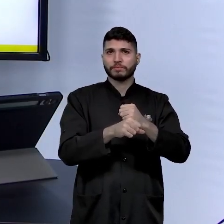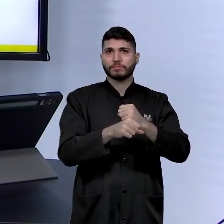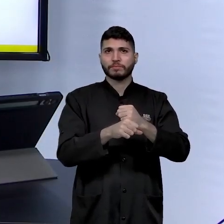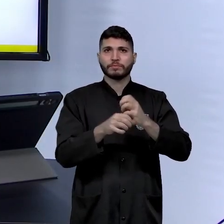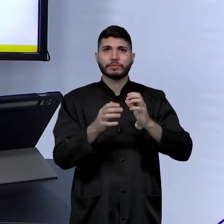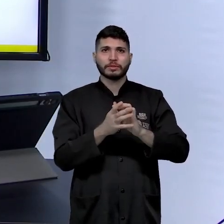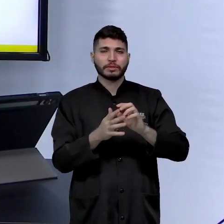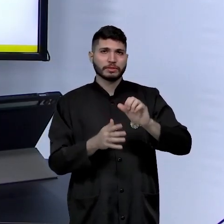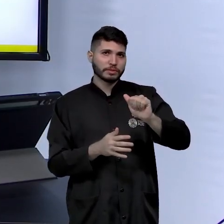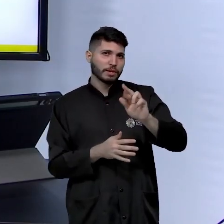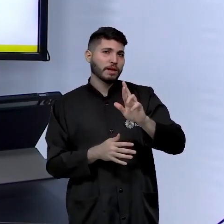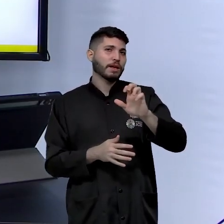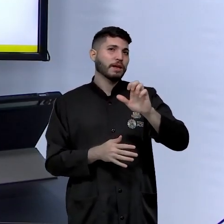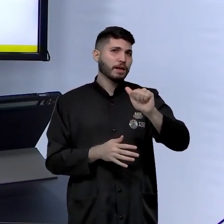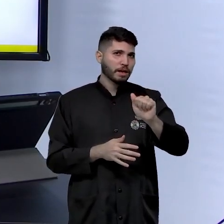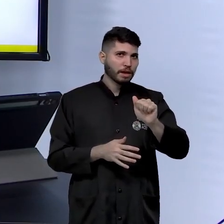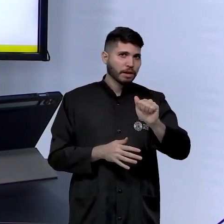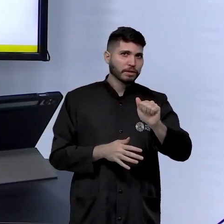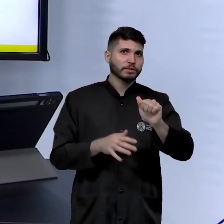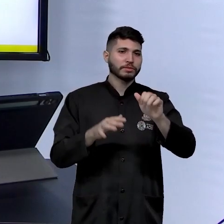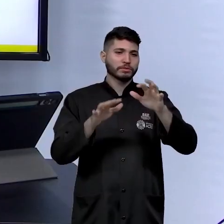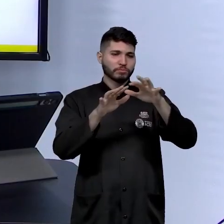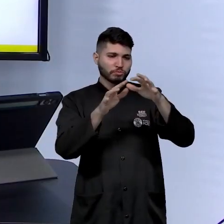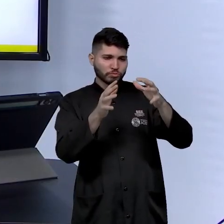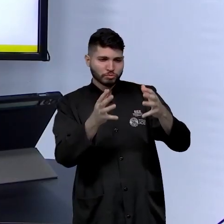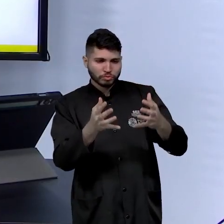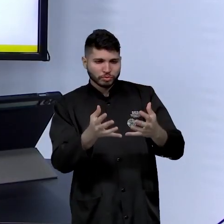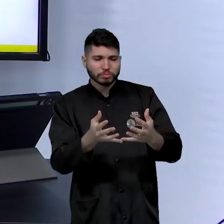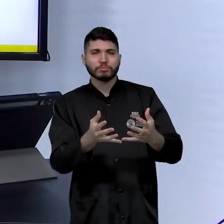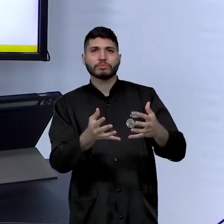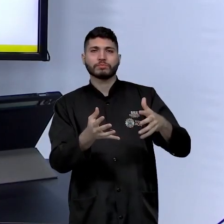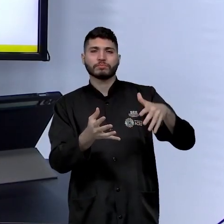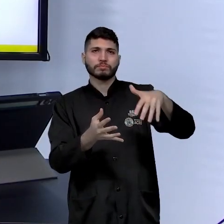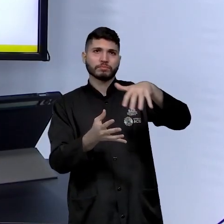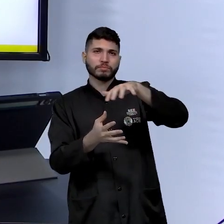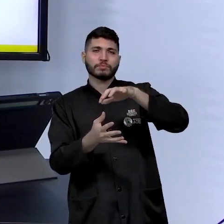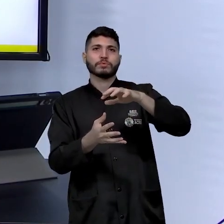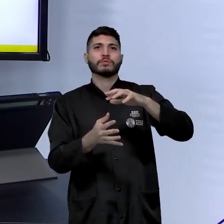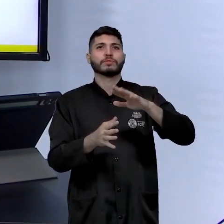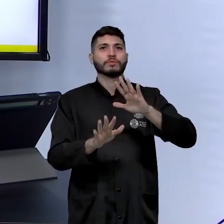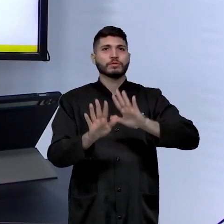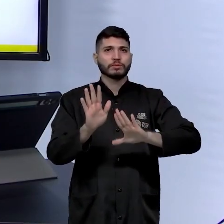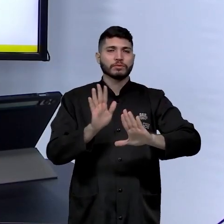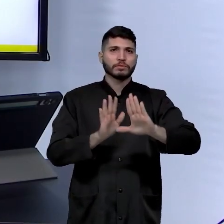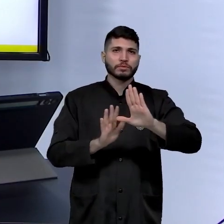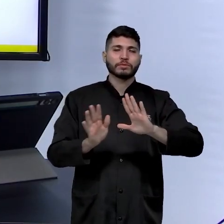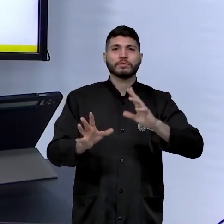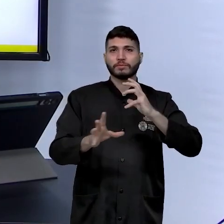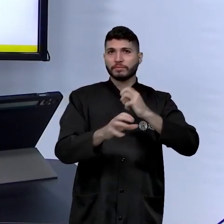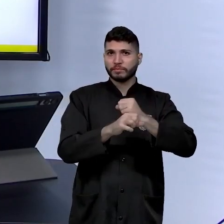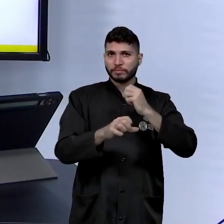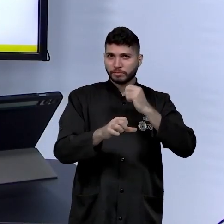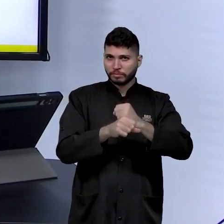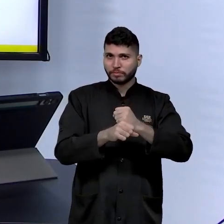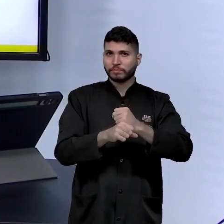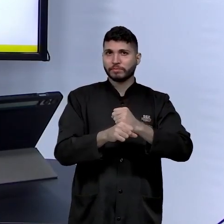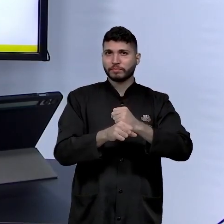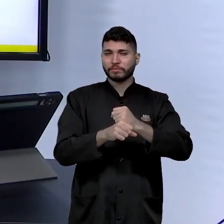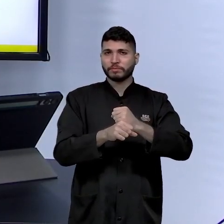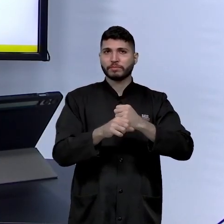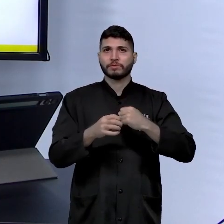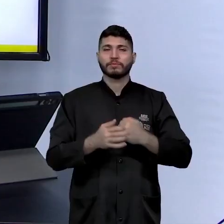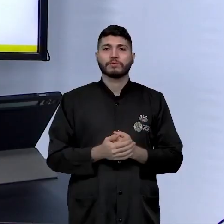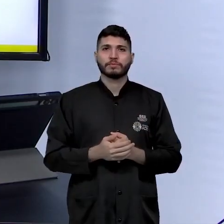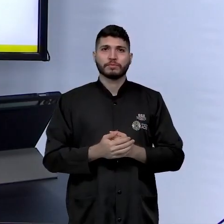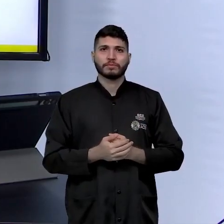você vai lá e tenta recordar como calcular a área de circunferência e tomar cuidado na área da esfera, que ela é um pouco mais complicada, a área da